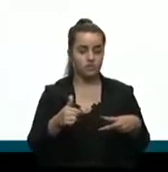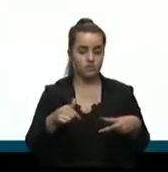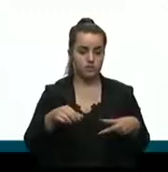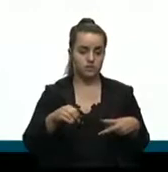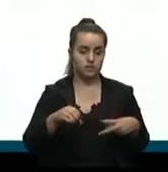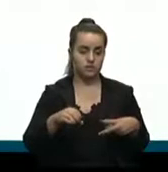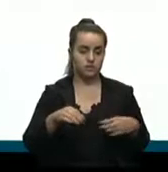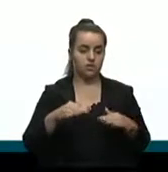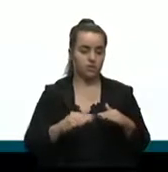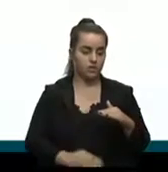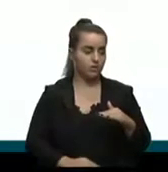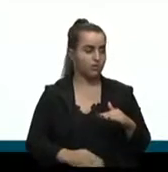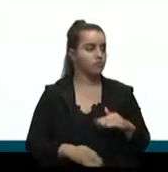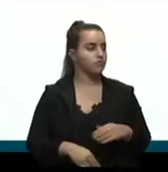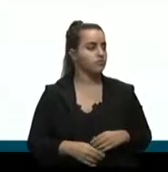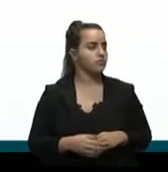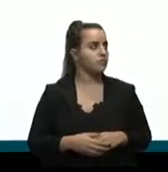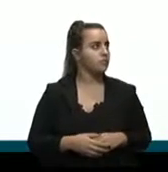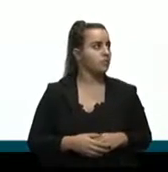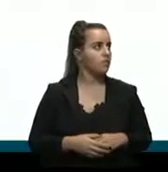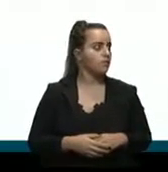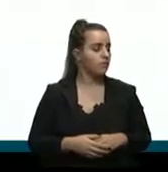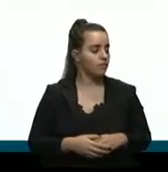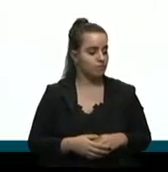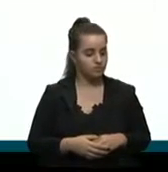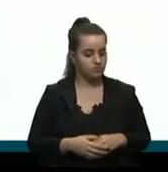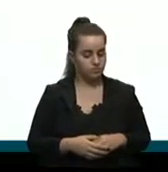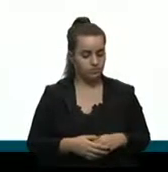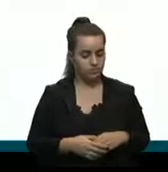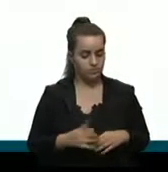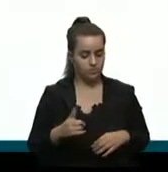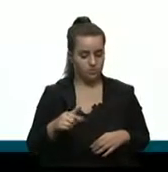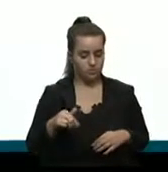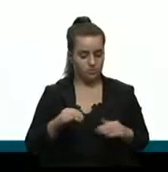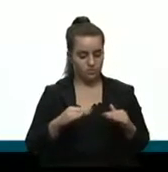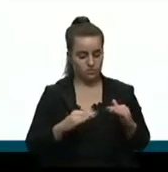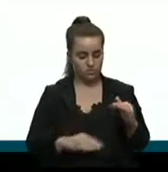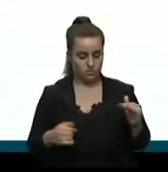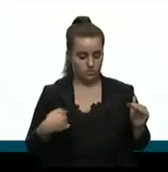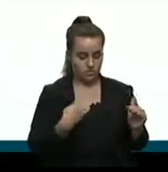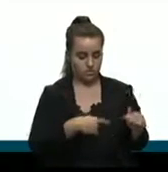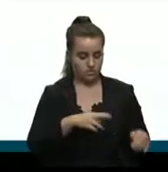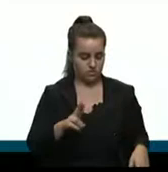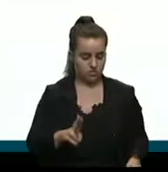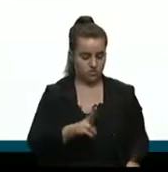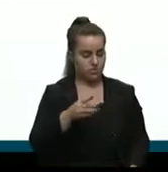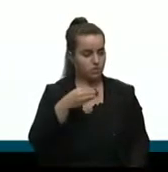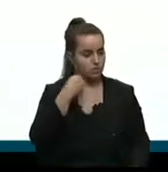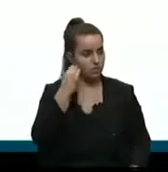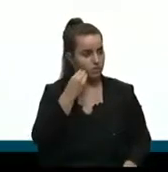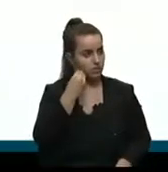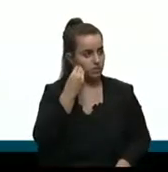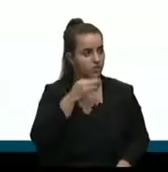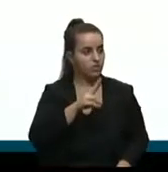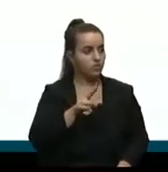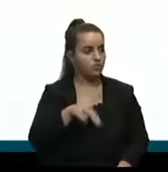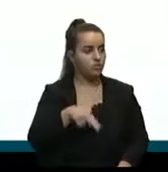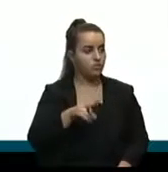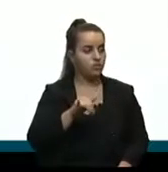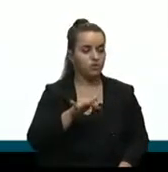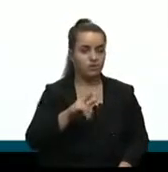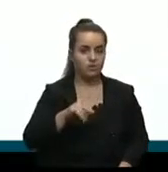menor, por uma das hipóteses, ter a média menor que 170, nós utilizamos um teste